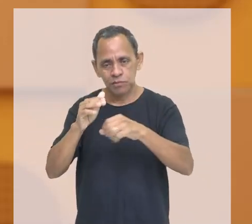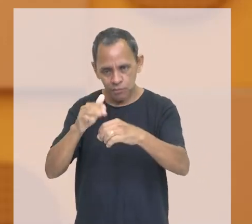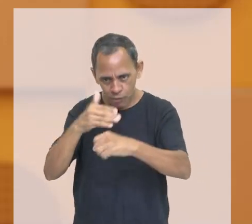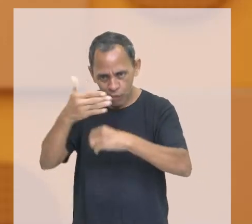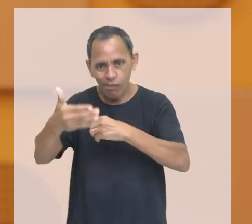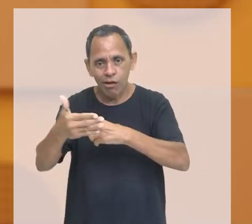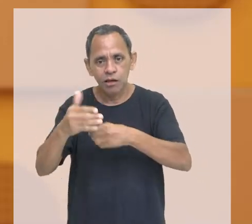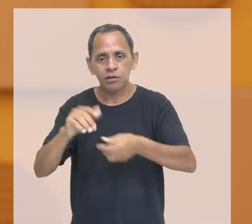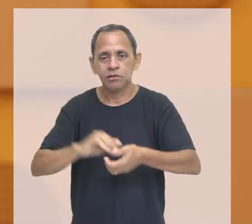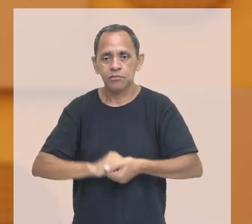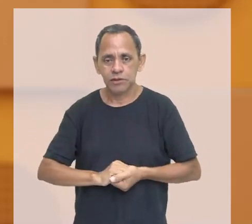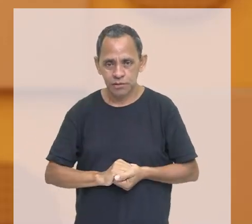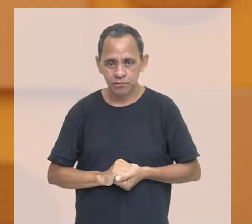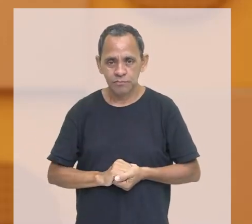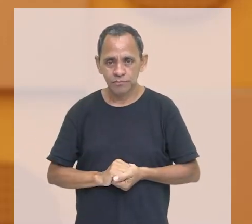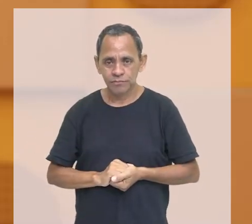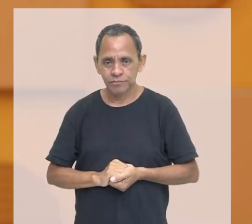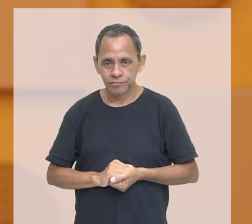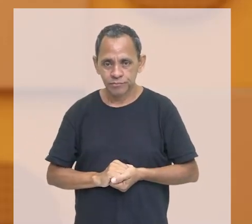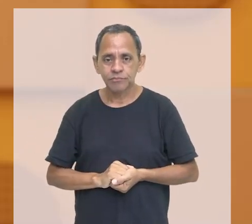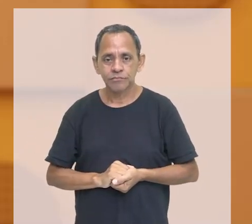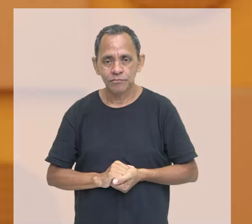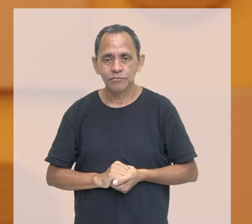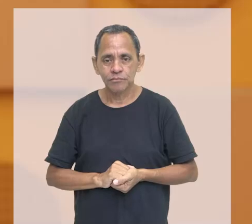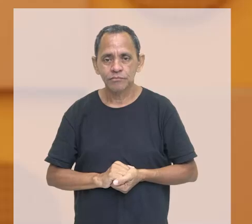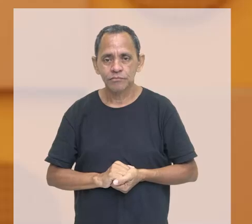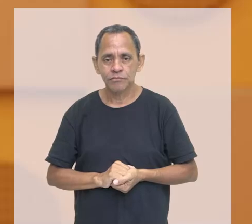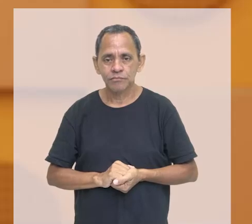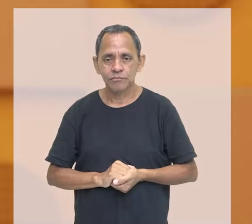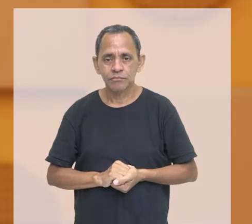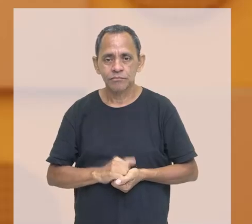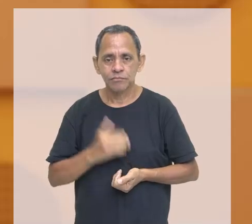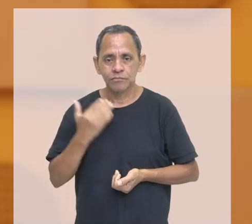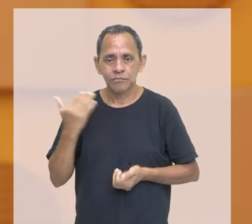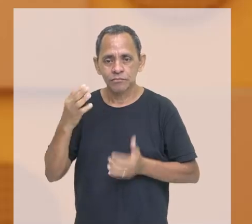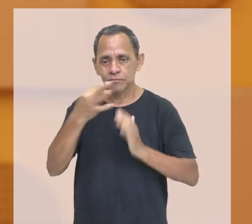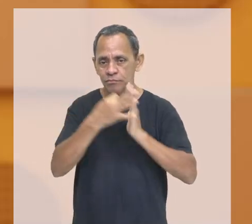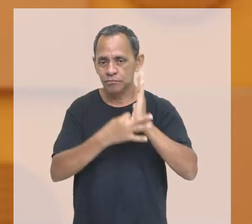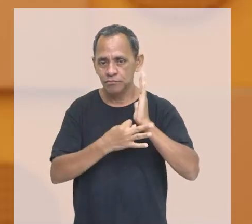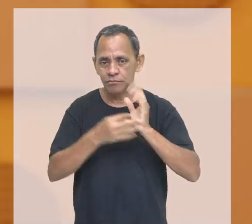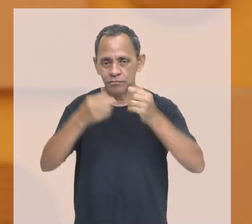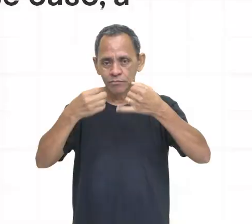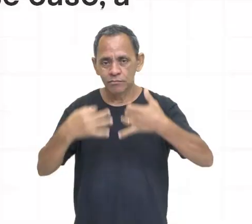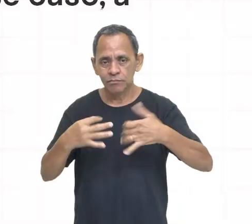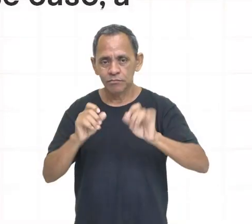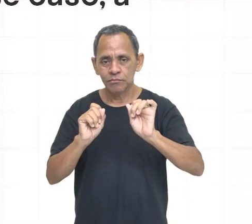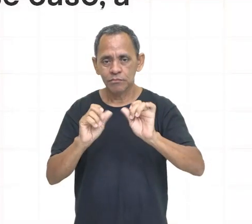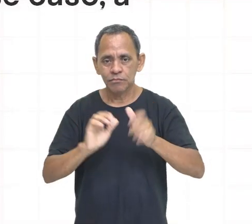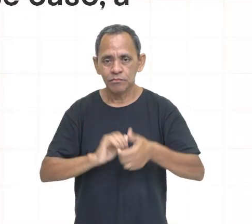vai abordar de forma mais enfática, por assim dizer. Vamos ao texto. Vamos lá, galera.